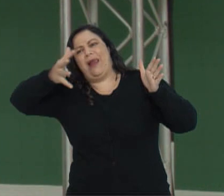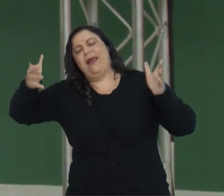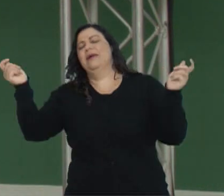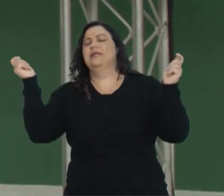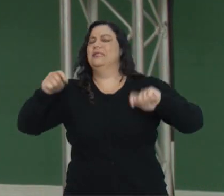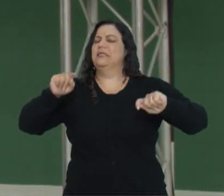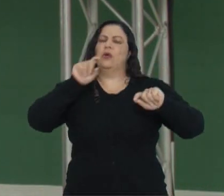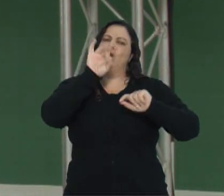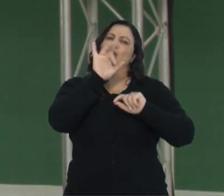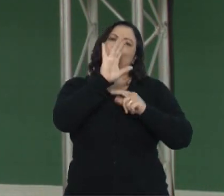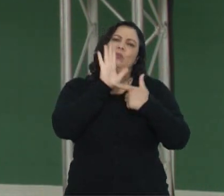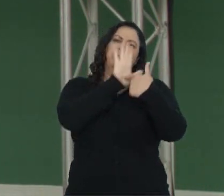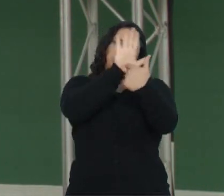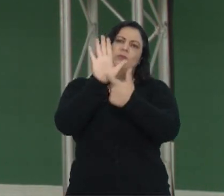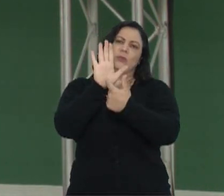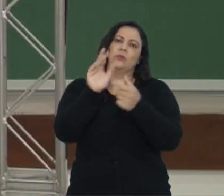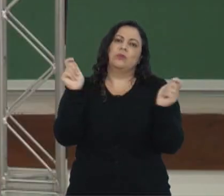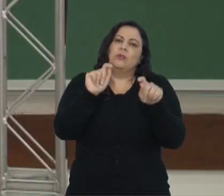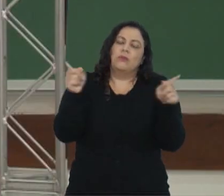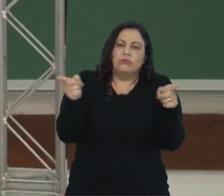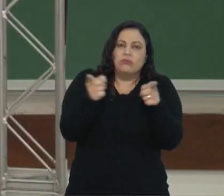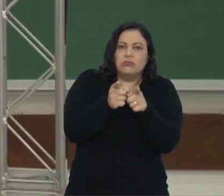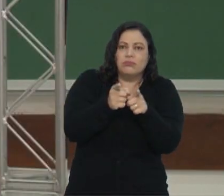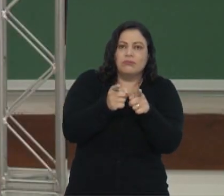uma ópera inteira, tá?